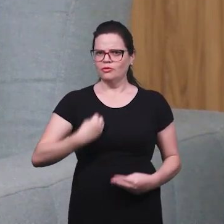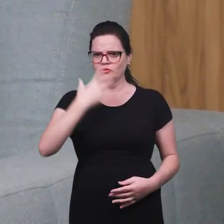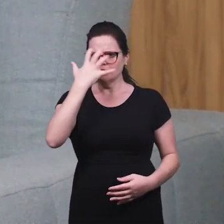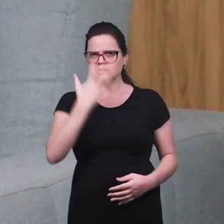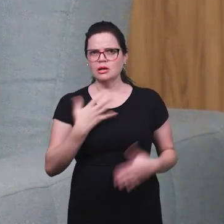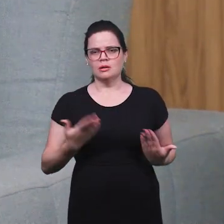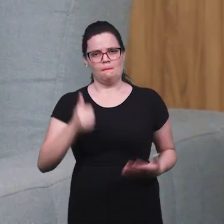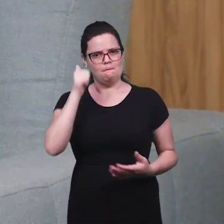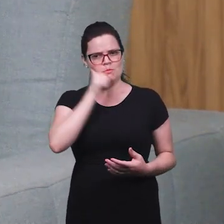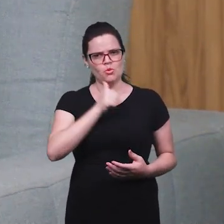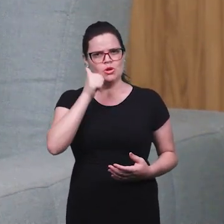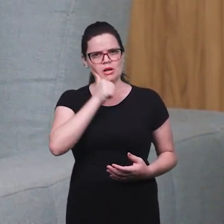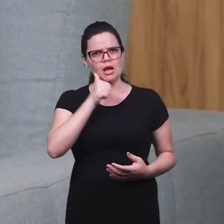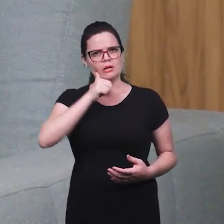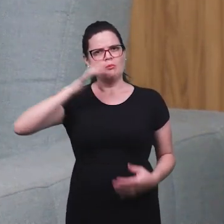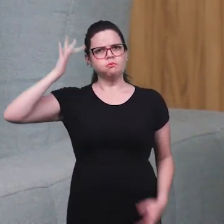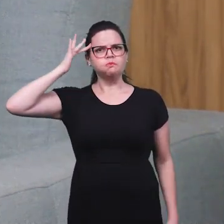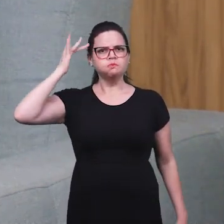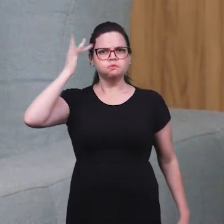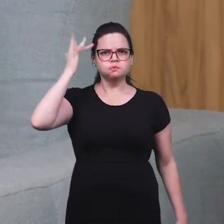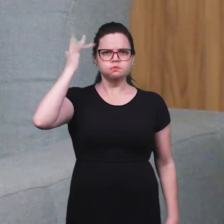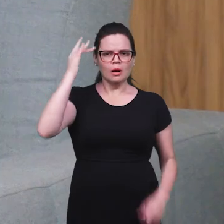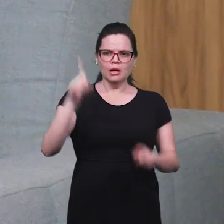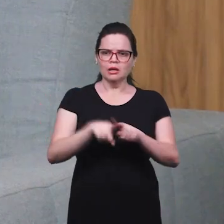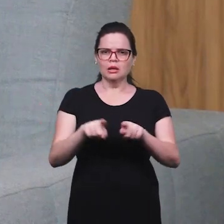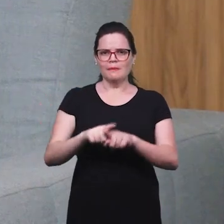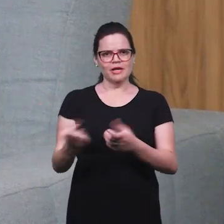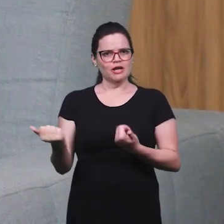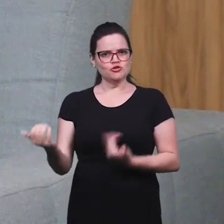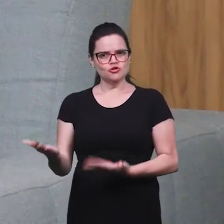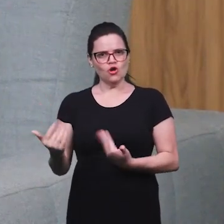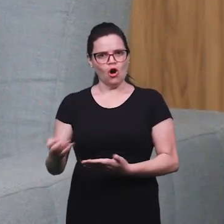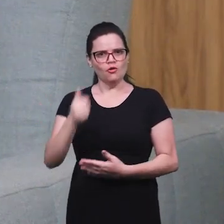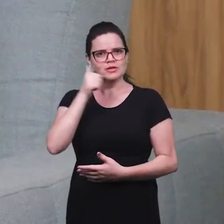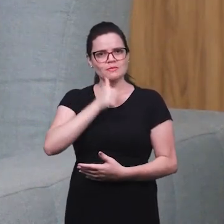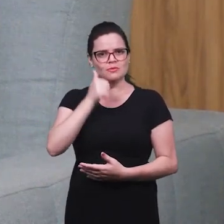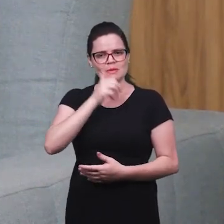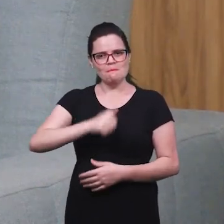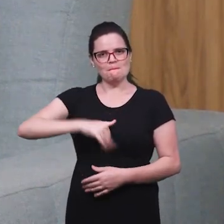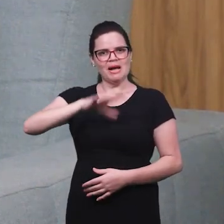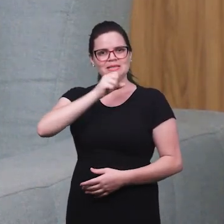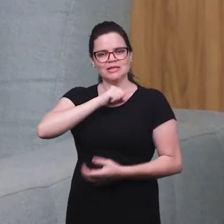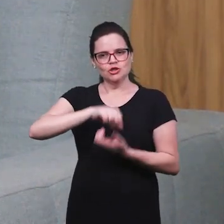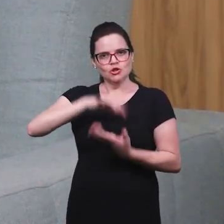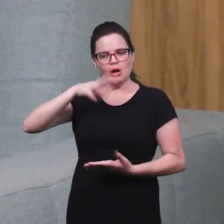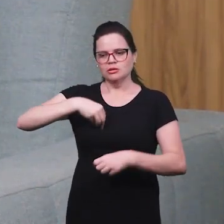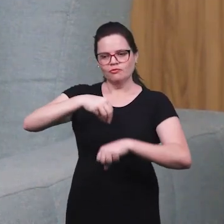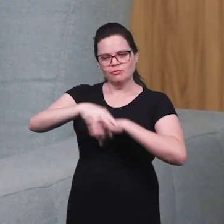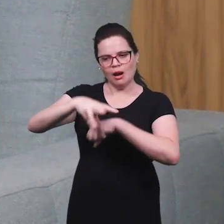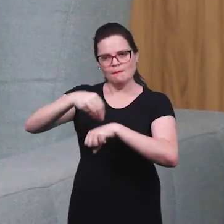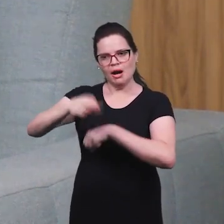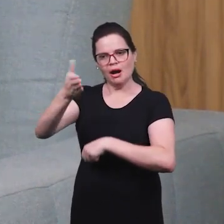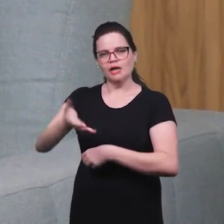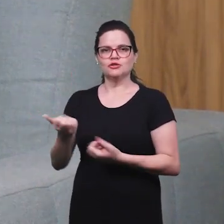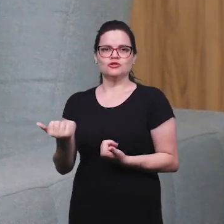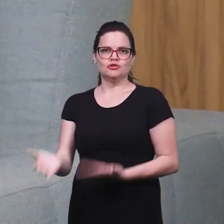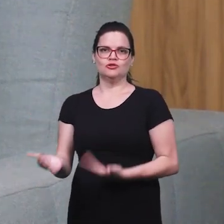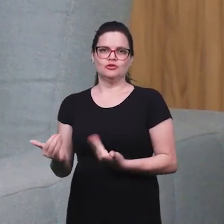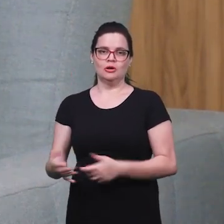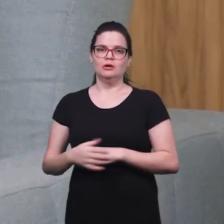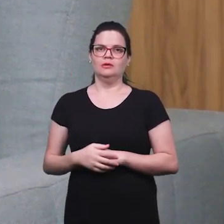inclusive mulheres mais velhas que ensinam as mais novas. Então existe um exemplo de vida quando nós falamos